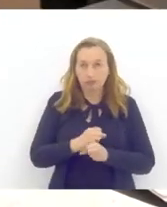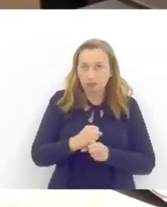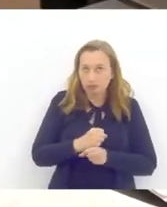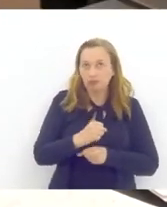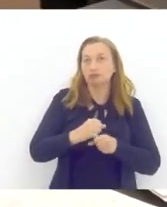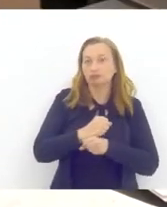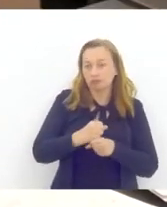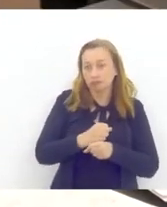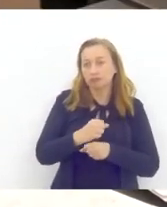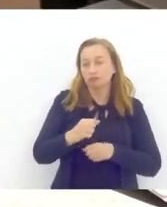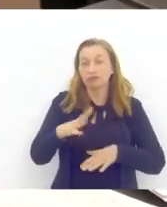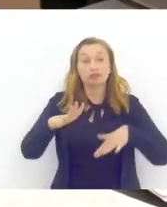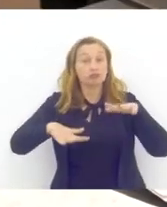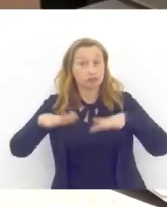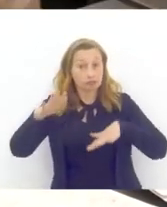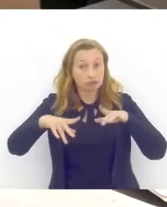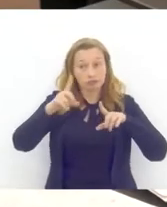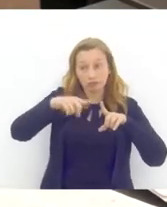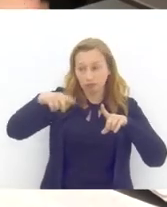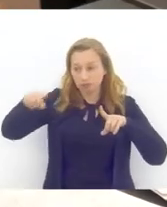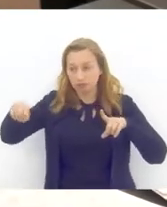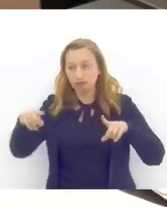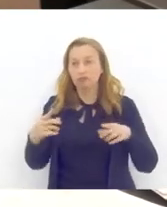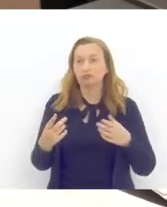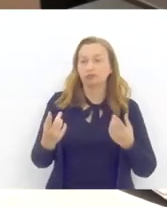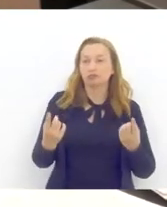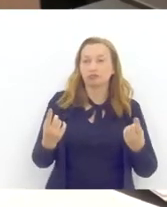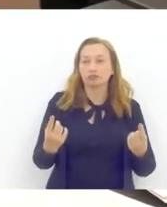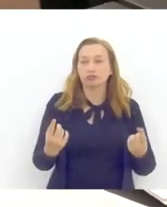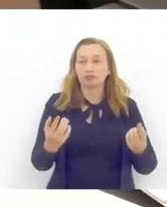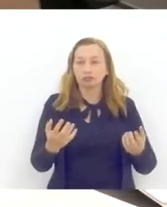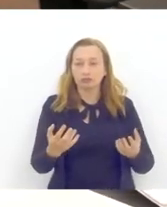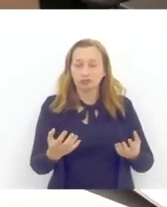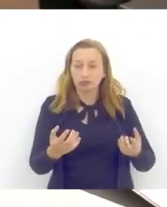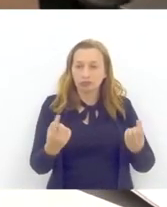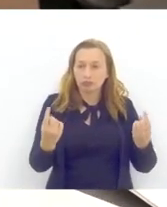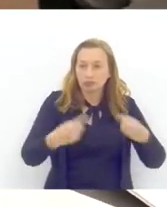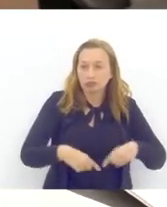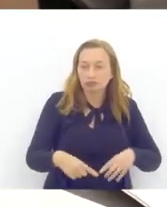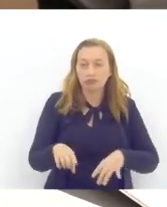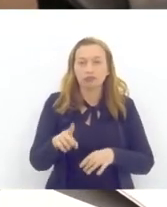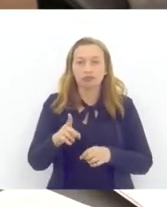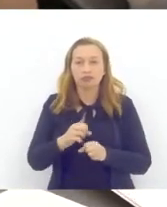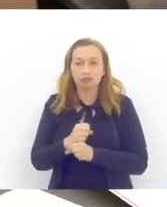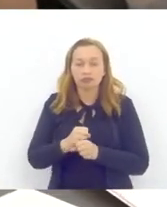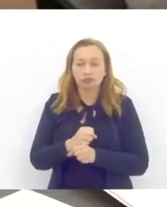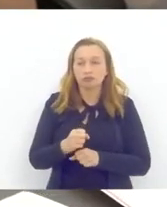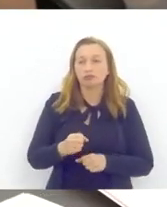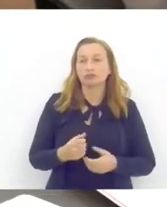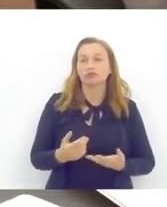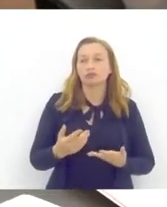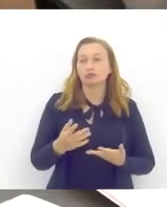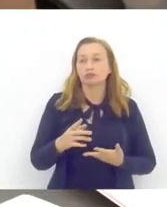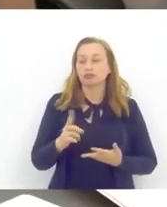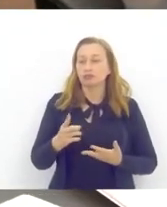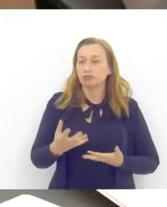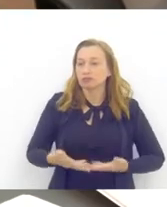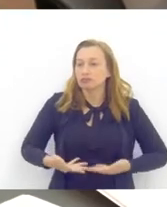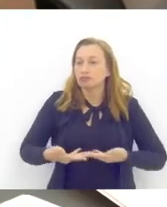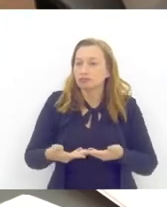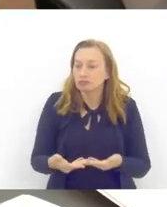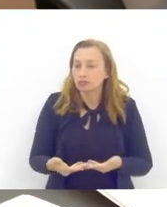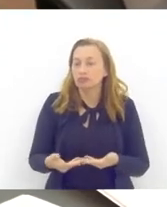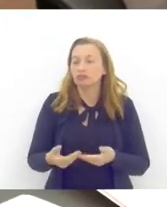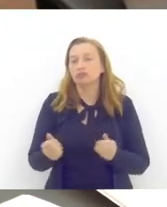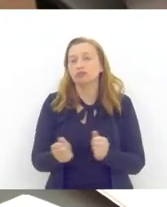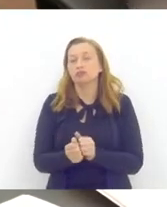isso varia, né? E, inclusive, a gente disputa esses recursos todo ano. E a gente sequer foi instado a participar dessa